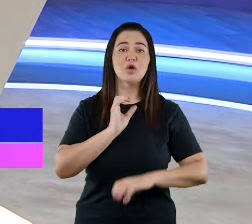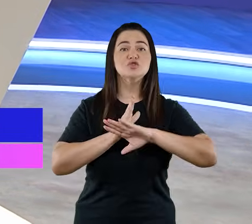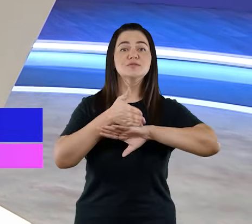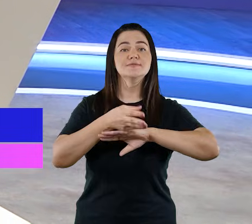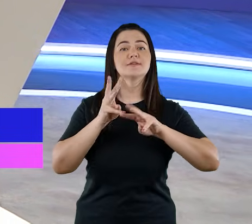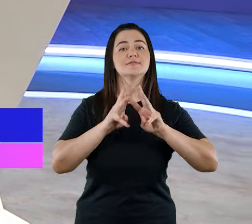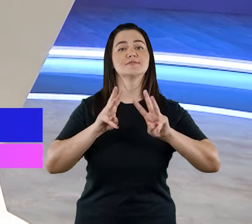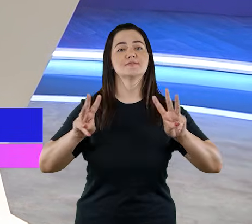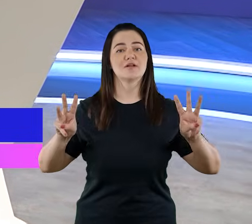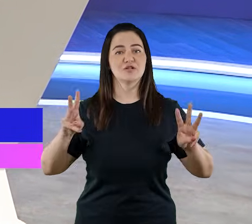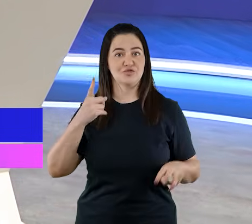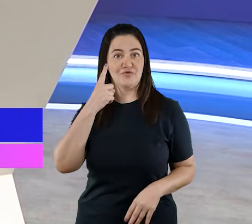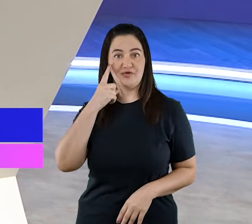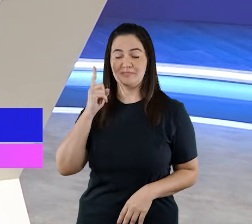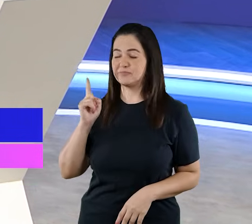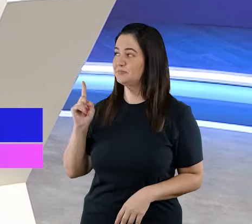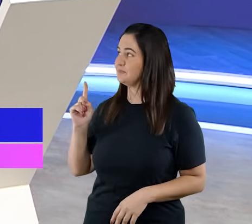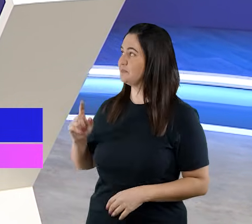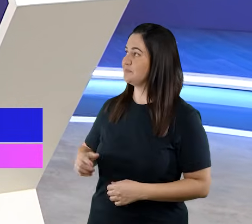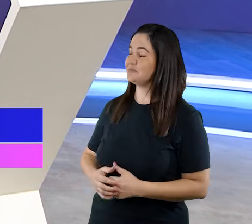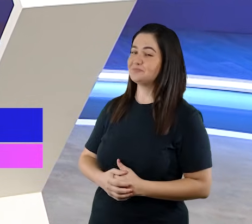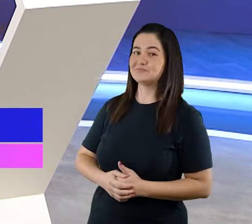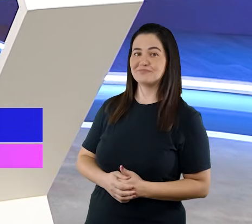site. O site é o seguinte,